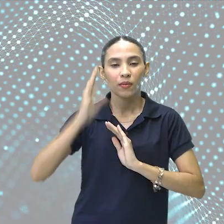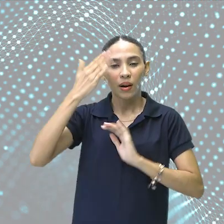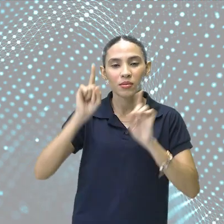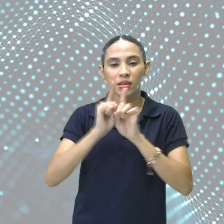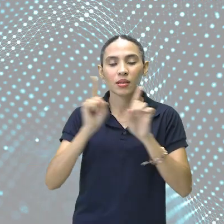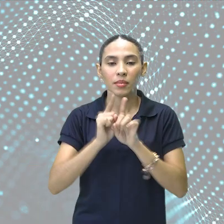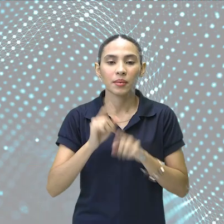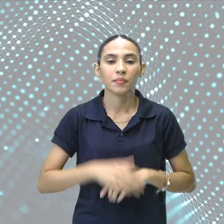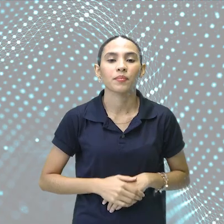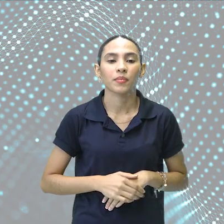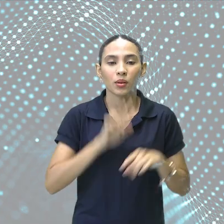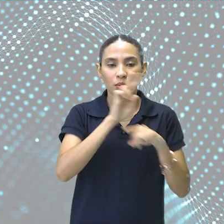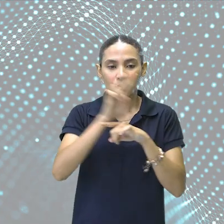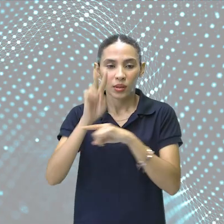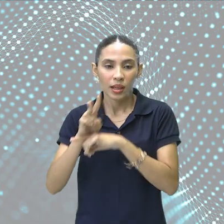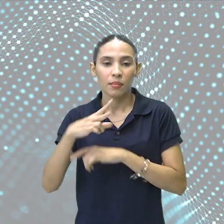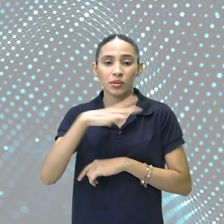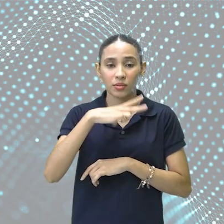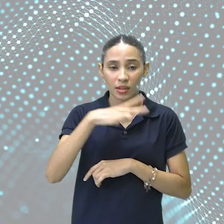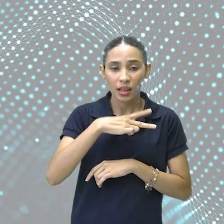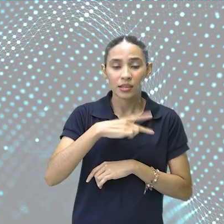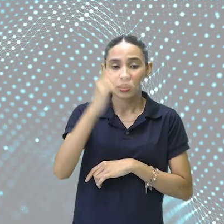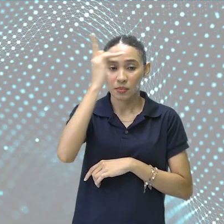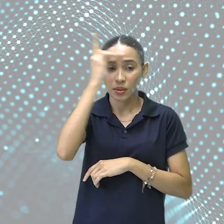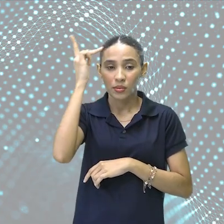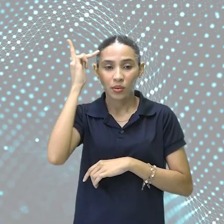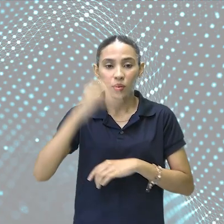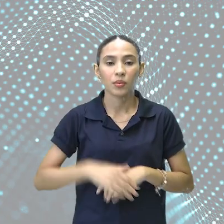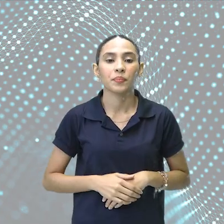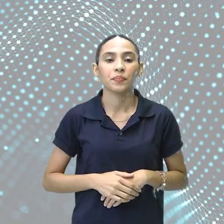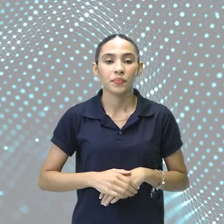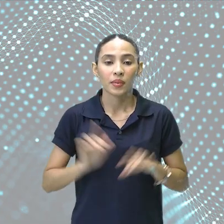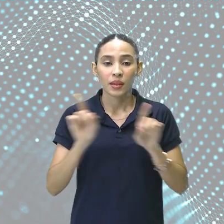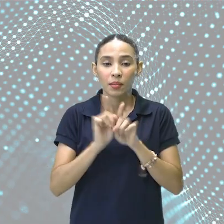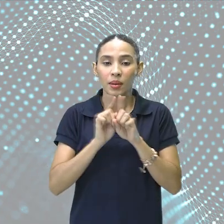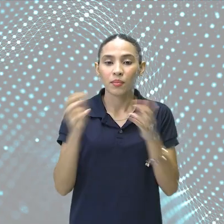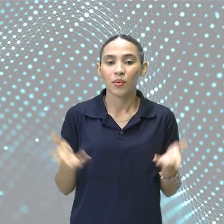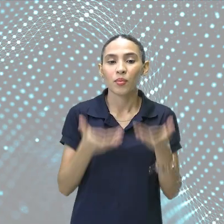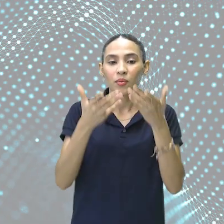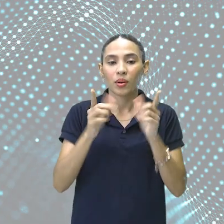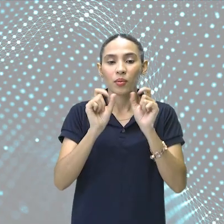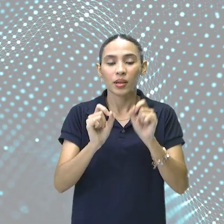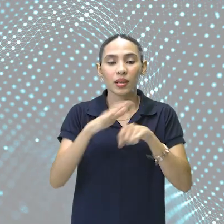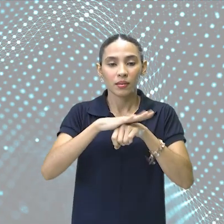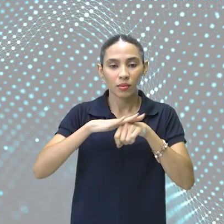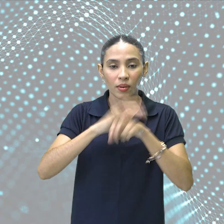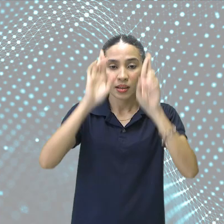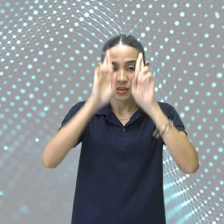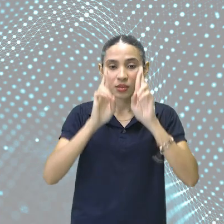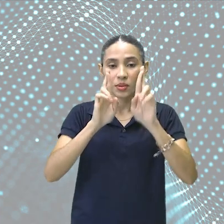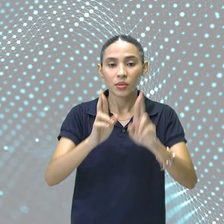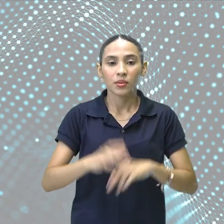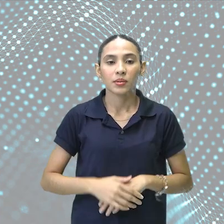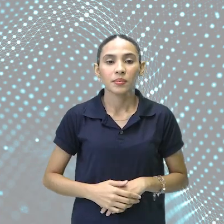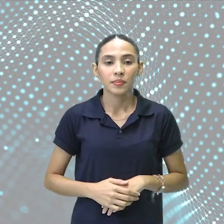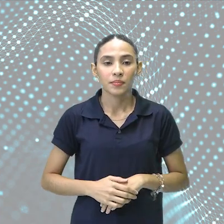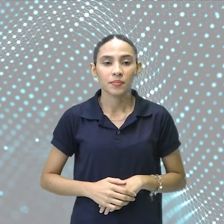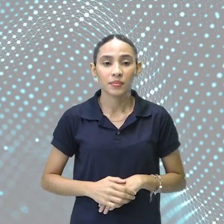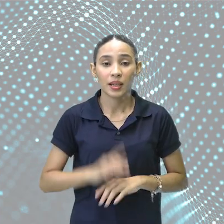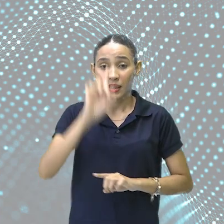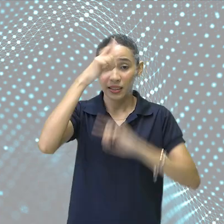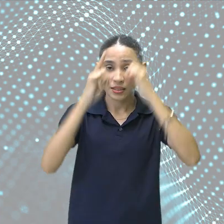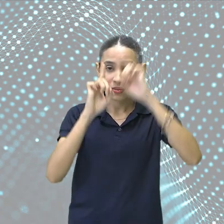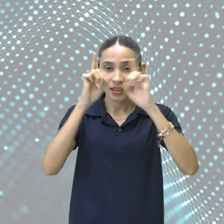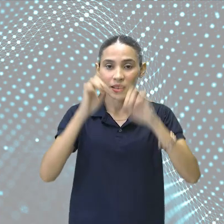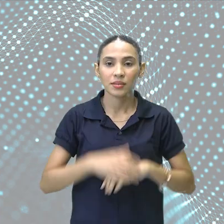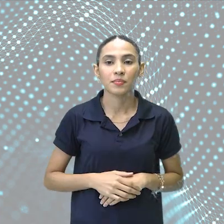falsas, preservar a privacidade dos indivíduos e promover o diálogo respeitoso. A